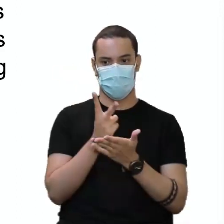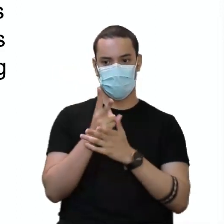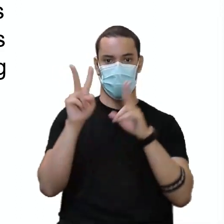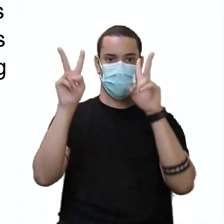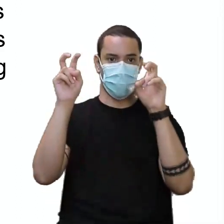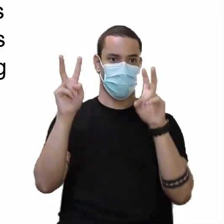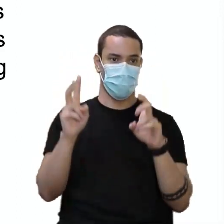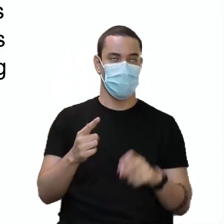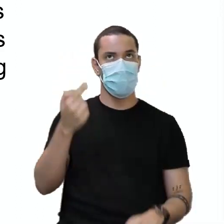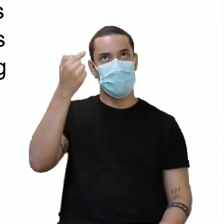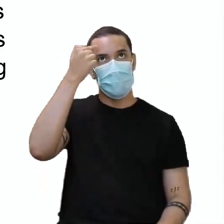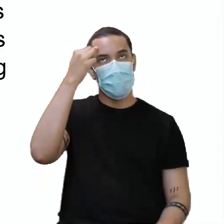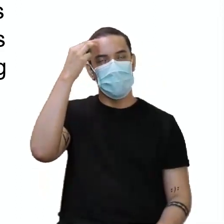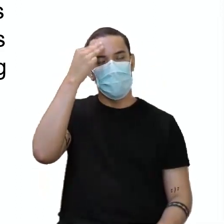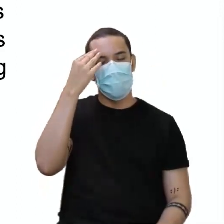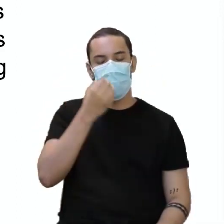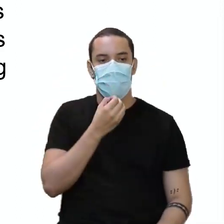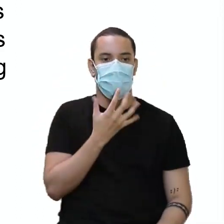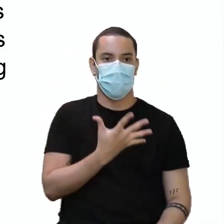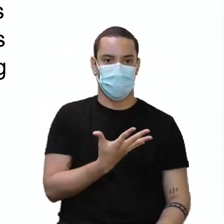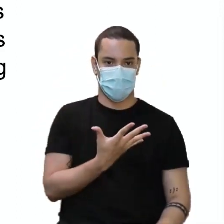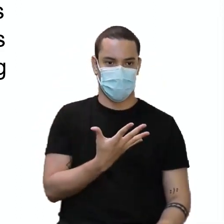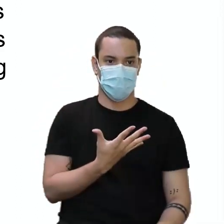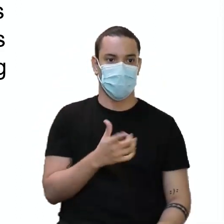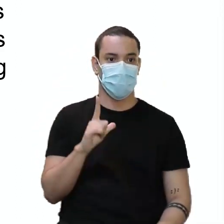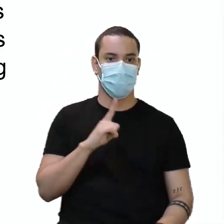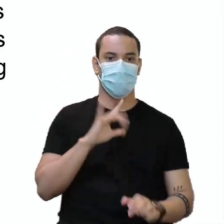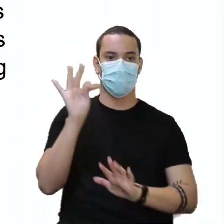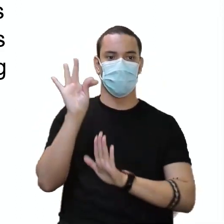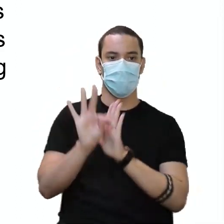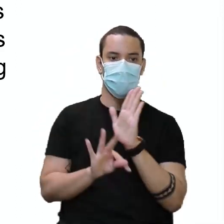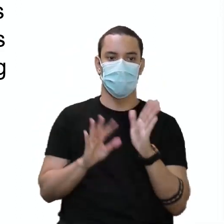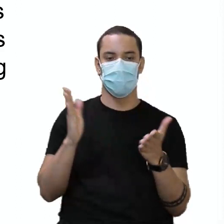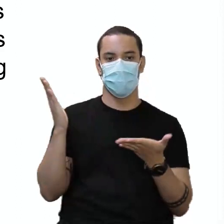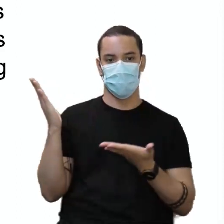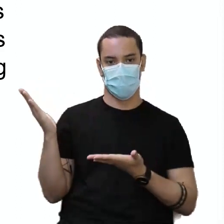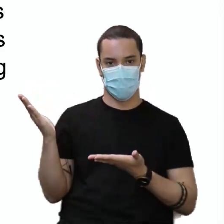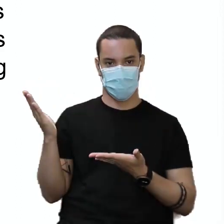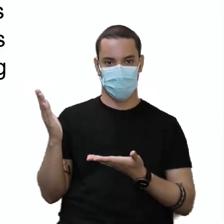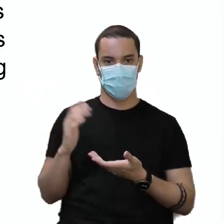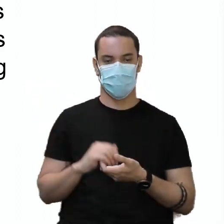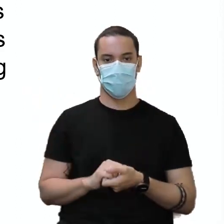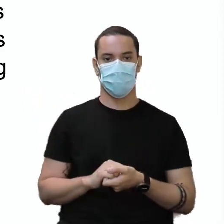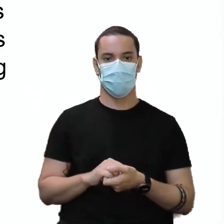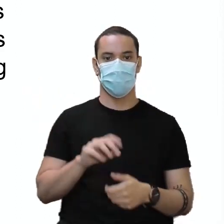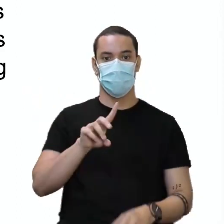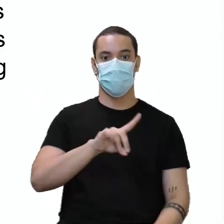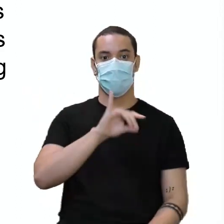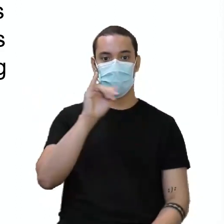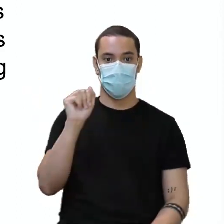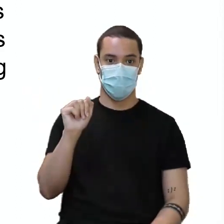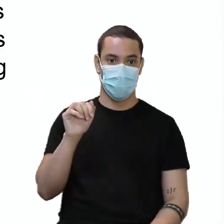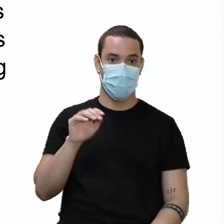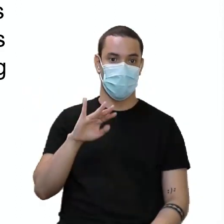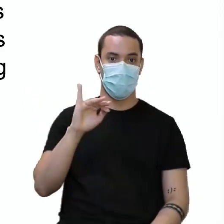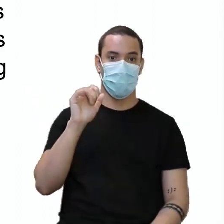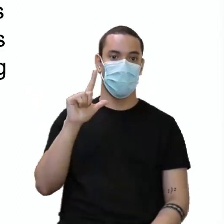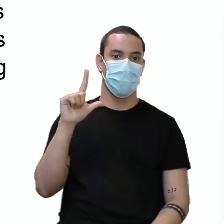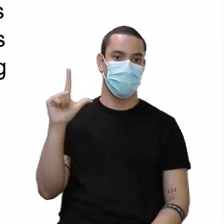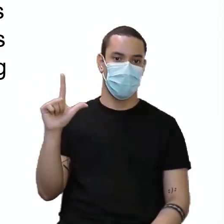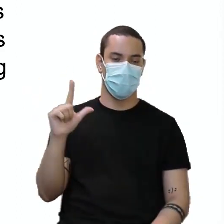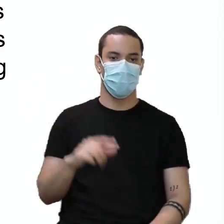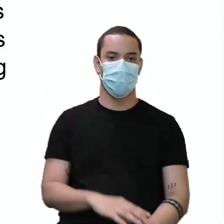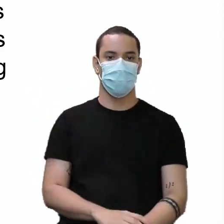para manter ele bem fresquinho na memória. Temos um texto chamado com o título de Bill's Day, o dia do Bill.